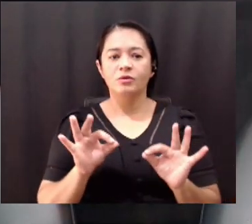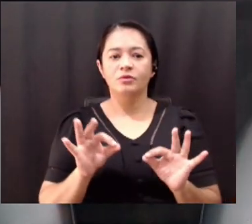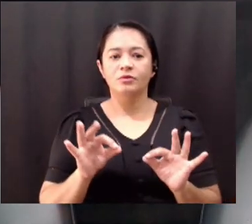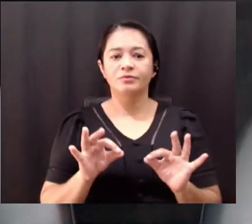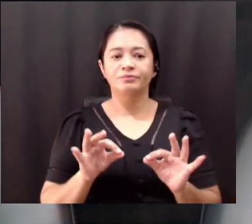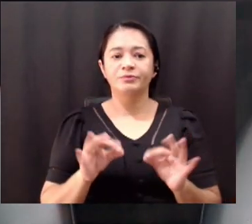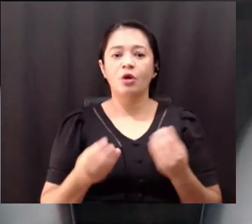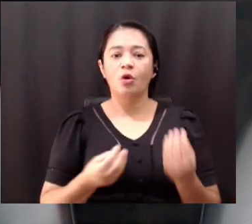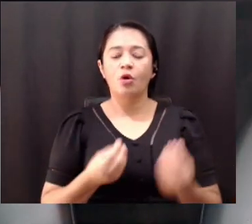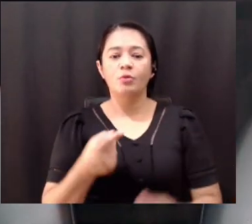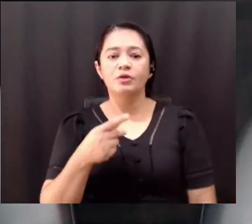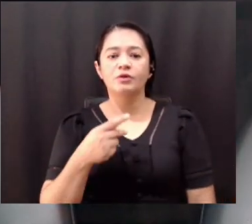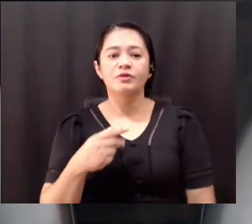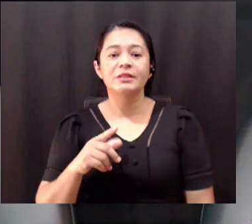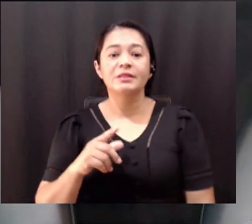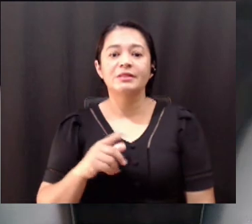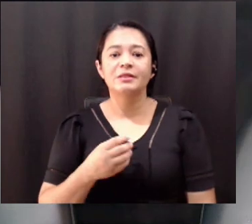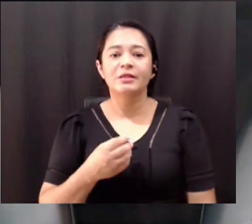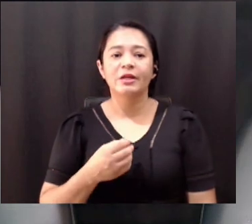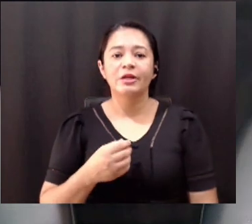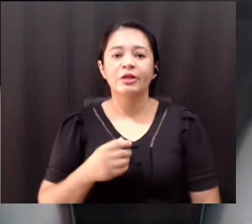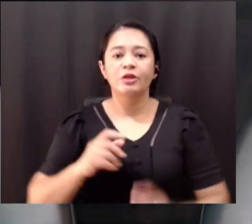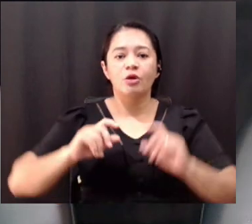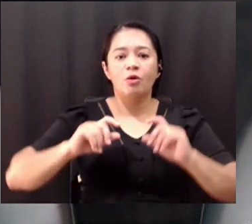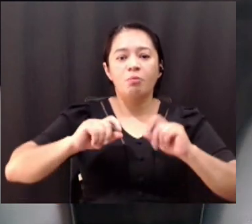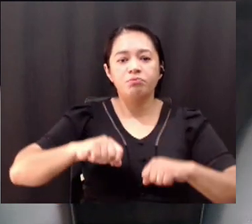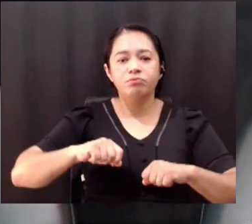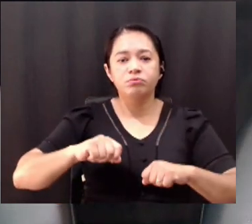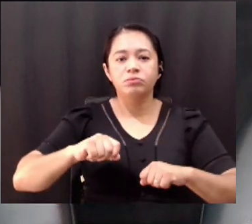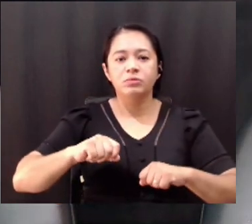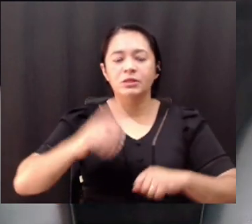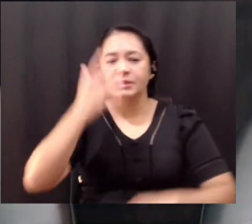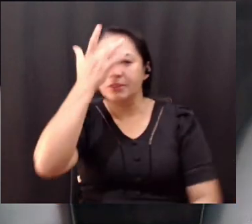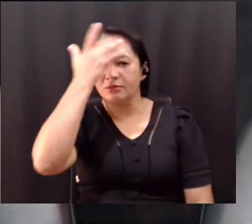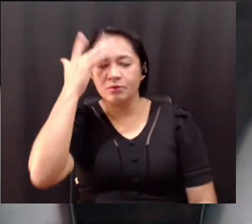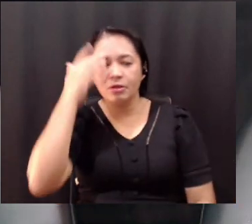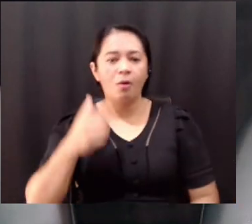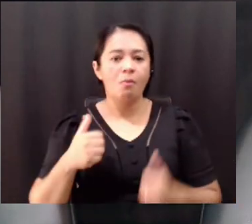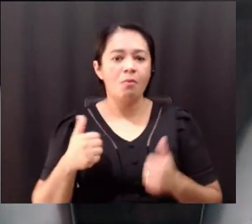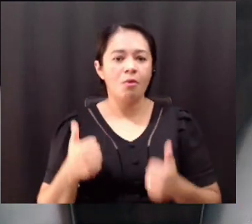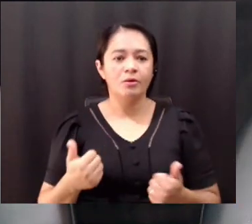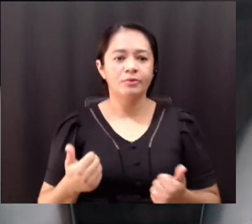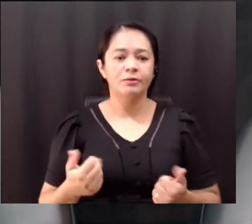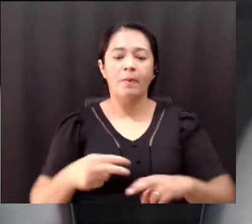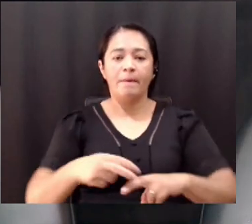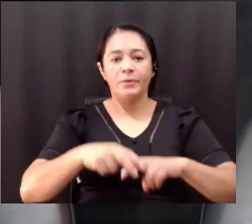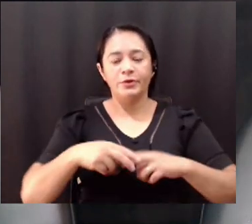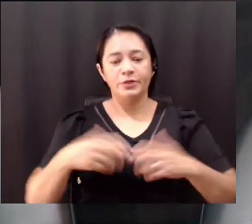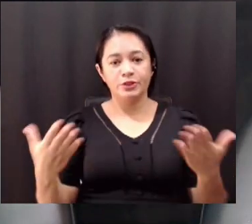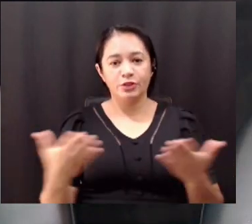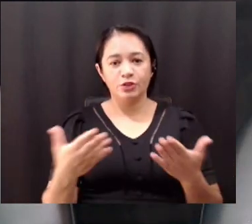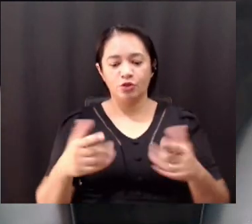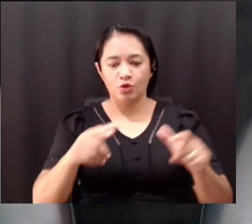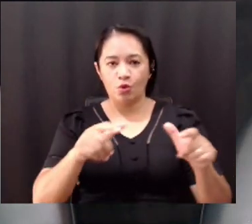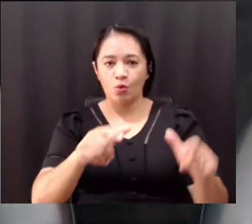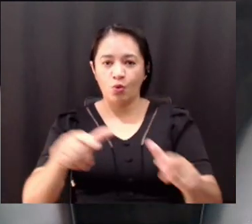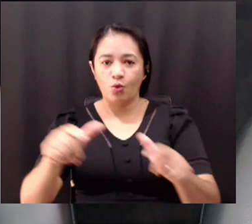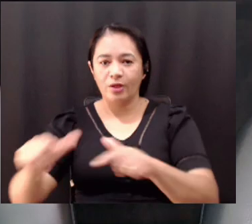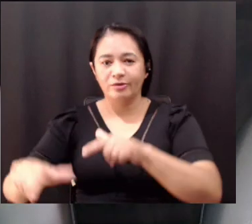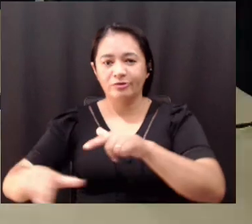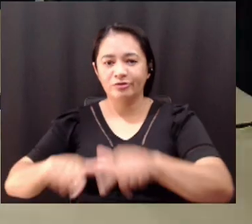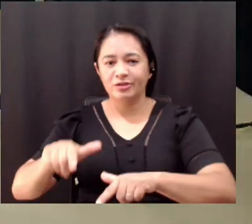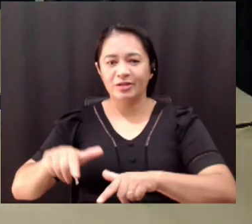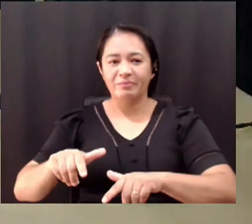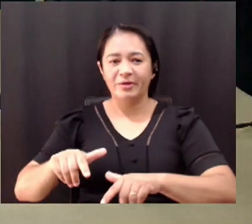uma boa condição de saúde mental. Então, hoje, os ambientes de trabalho estão muito adoecedores,